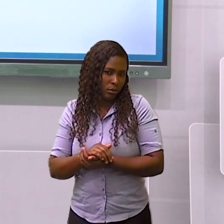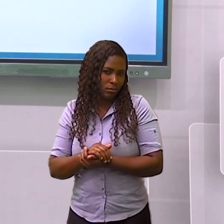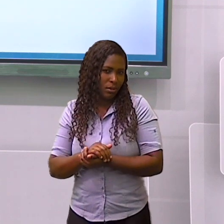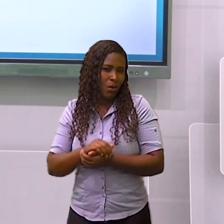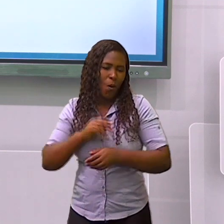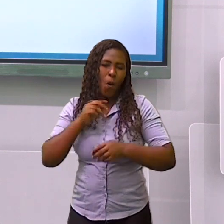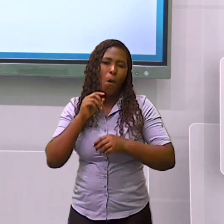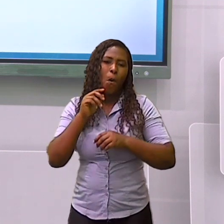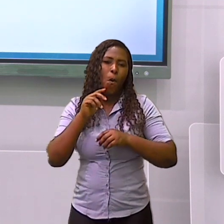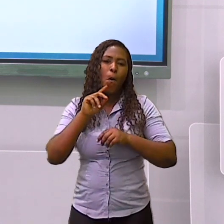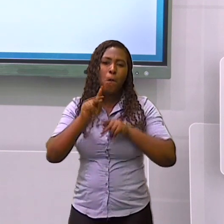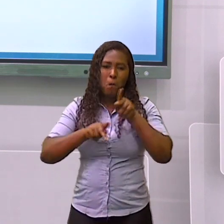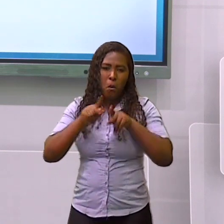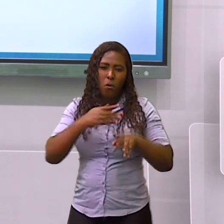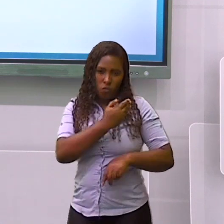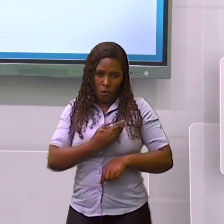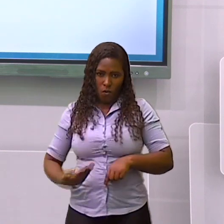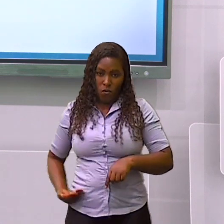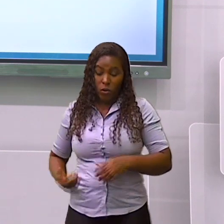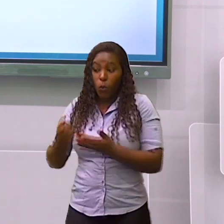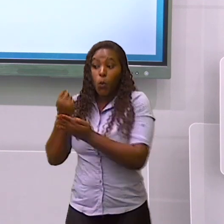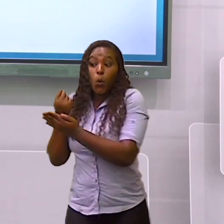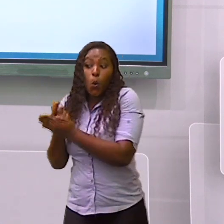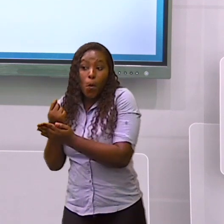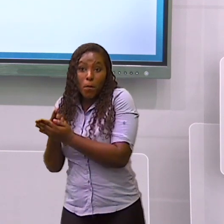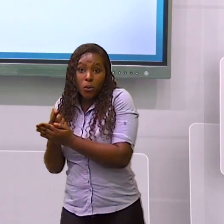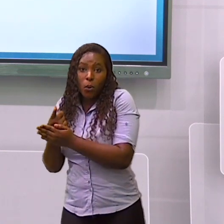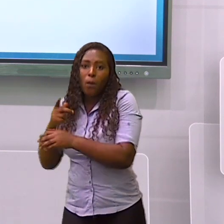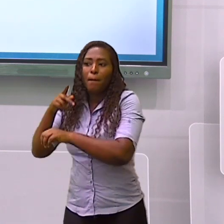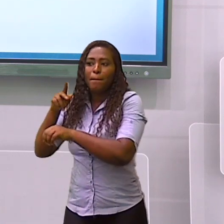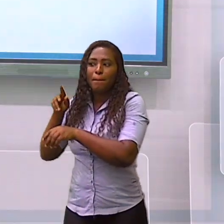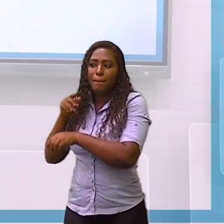colocados ali na bacia.